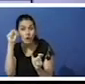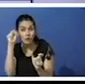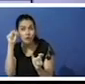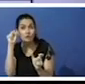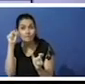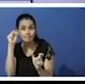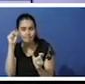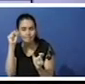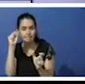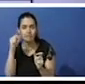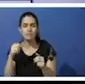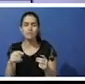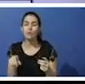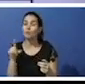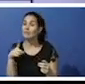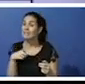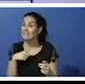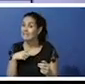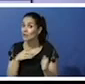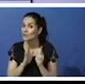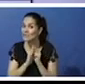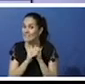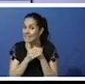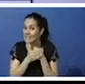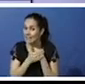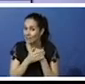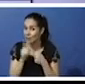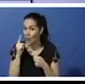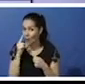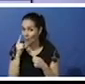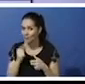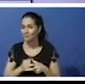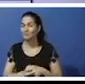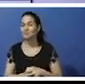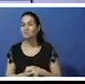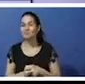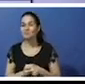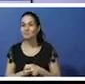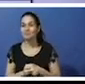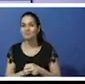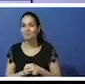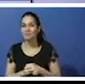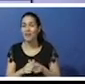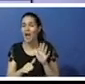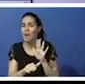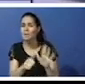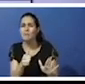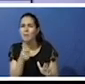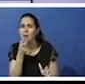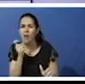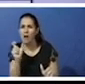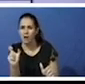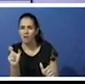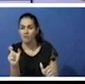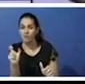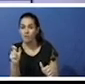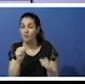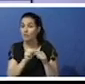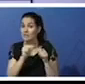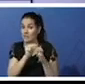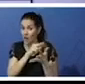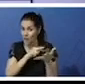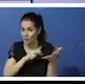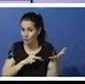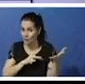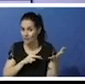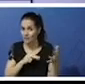Então, aqui tem um segredinho. Vamos prestar atenção. Ali nós temos a primeira palavra. Vamos fazer a leitura?